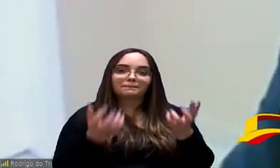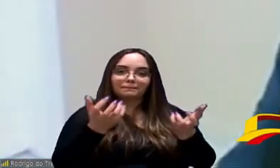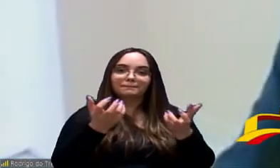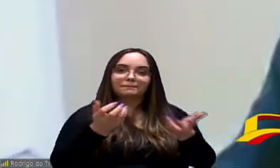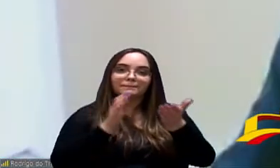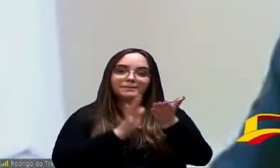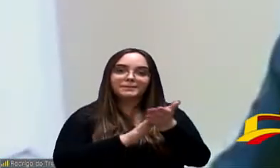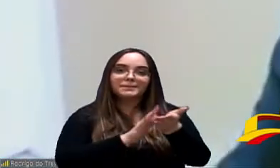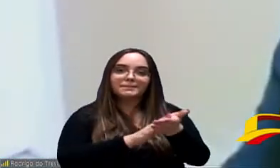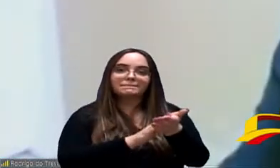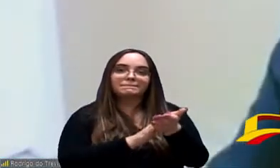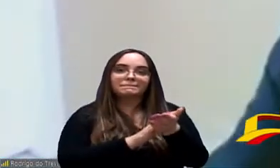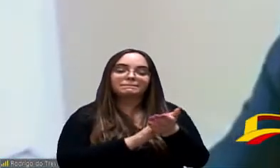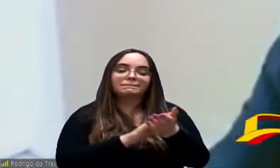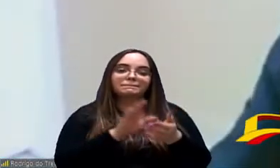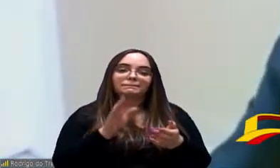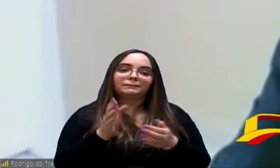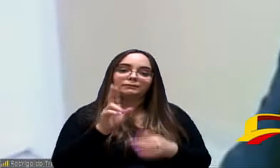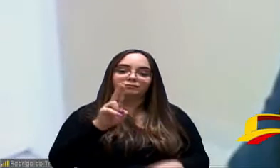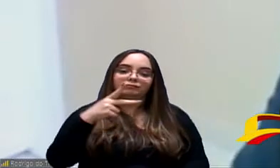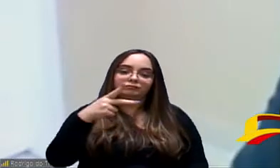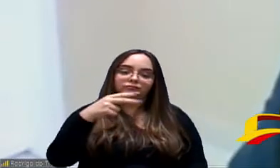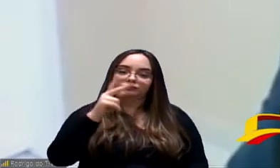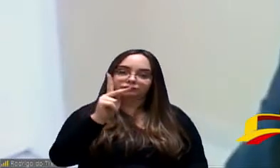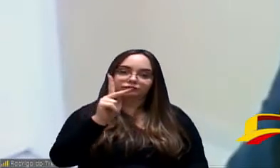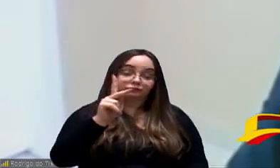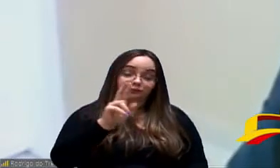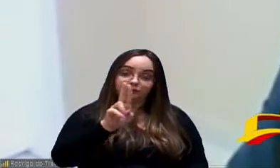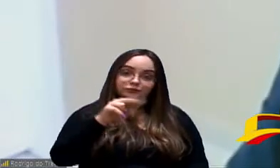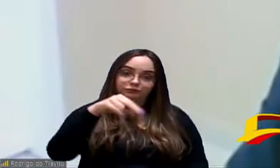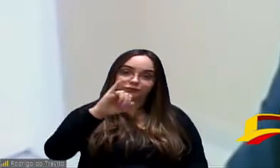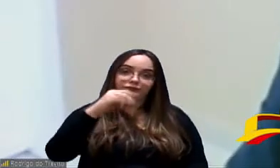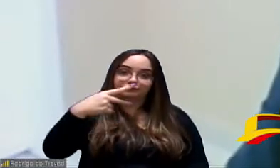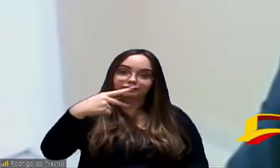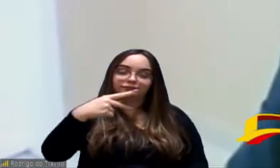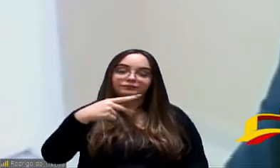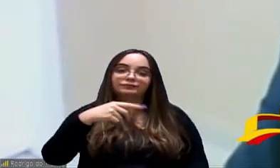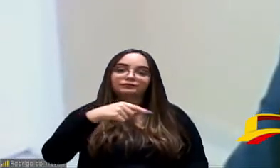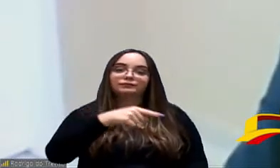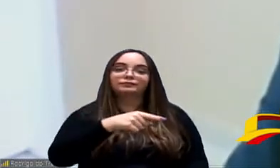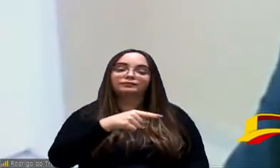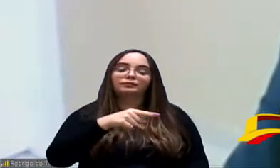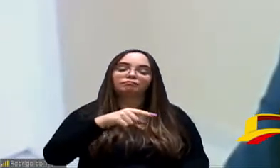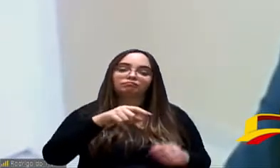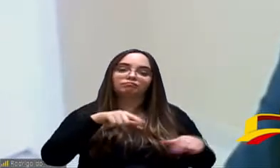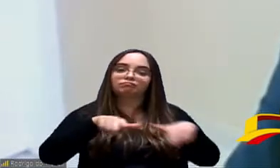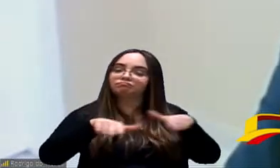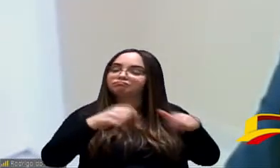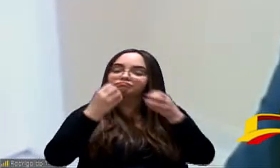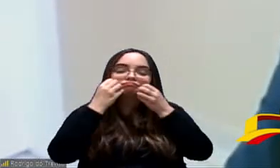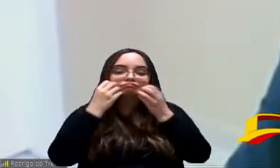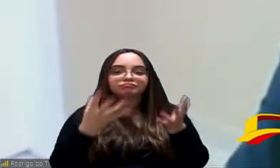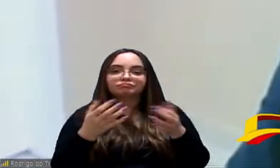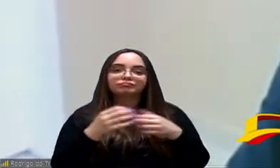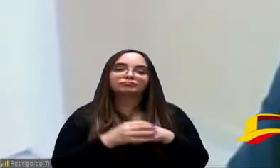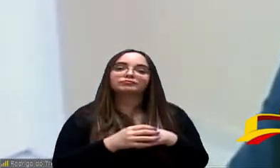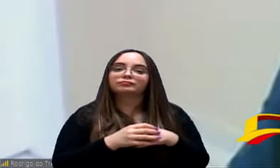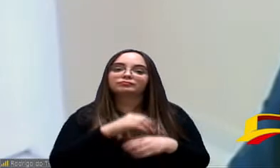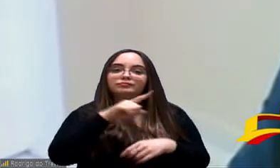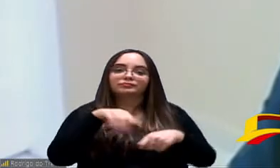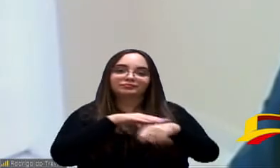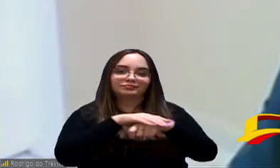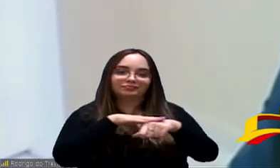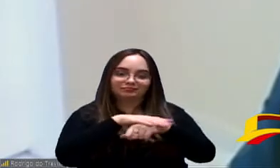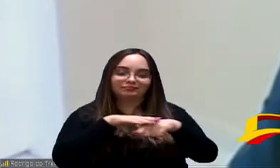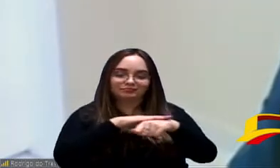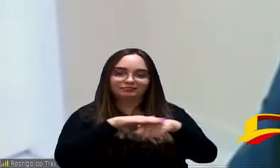parabenizar essa universidade pelo trabalho, pelo requerimento feito. E a gente teve conversando com o pessoal